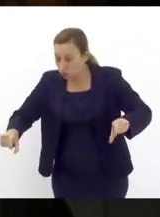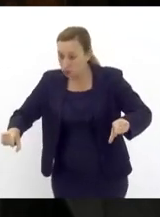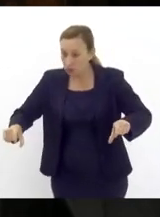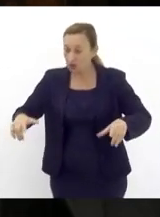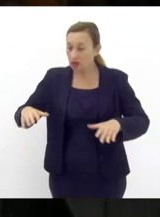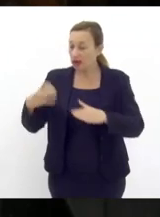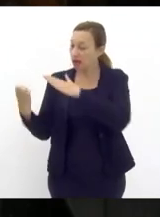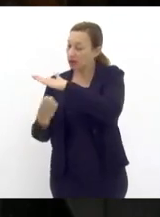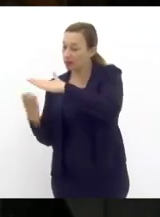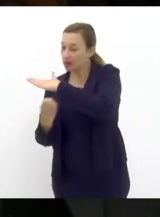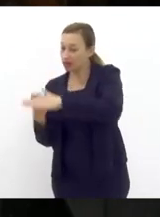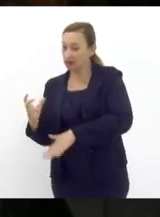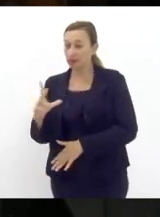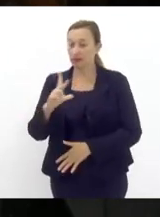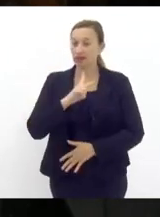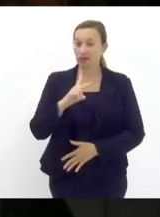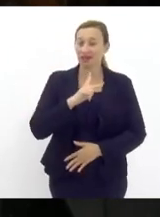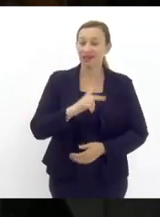e